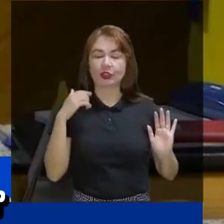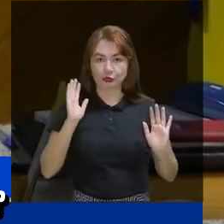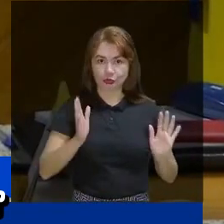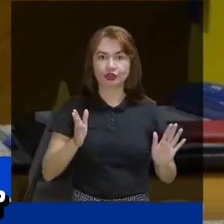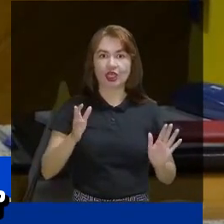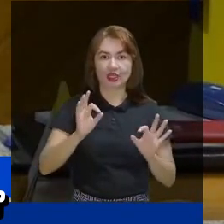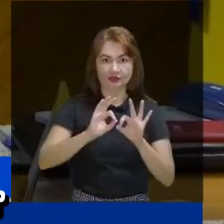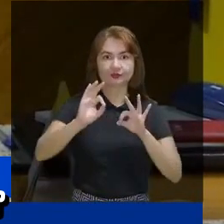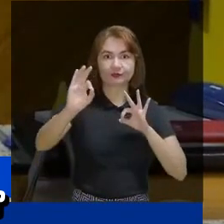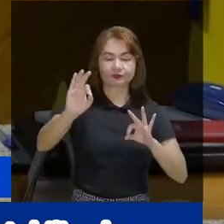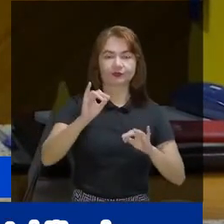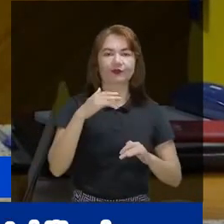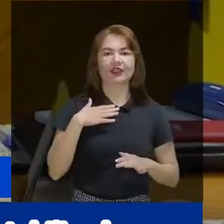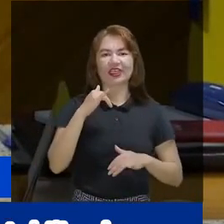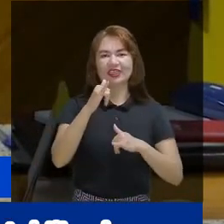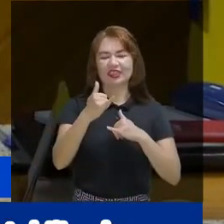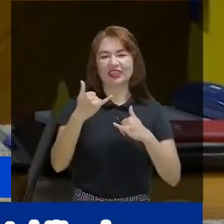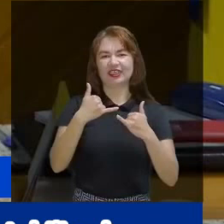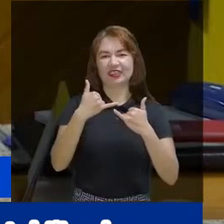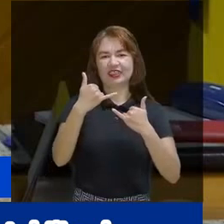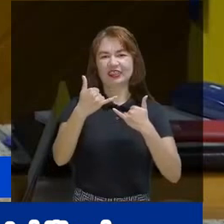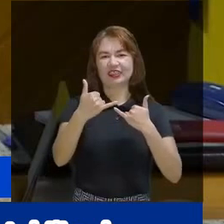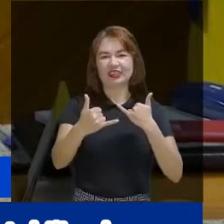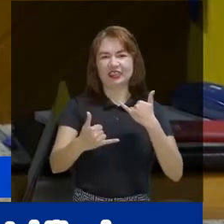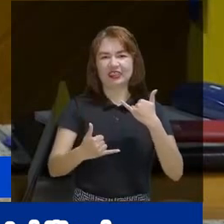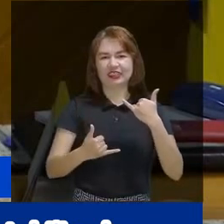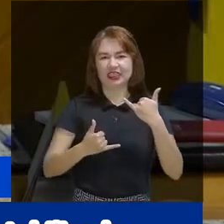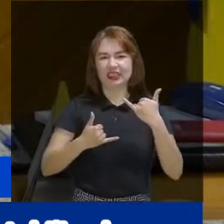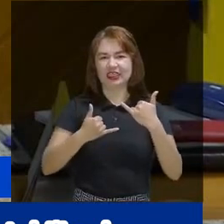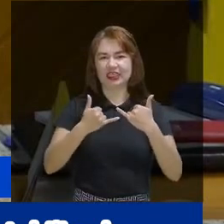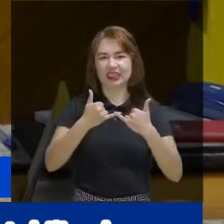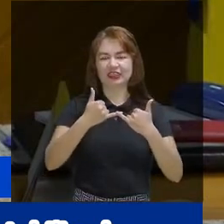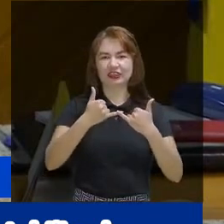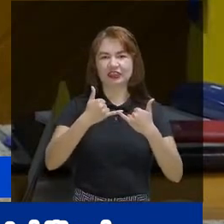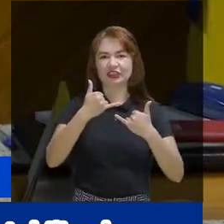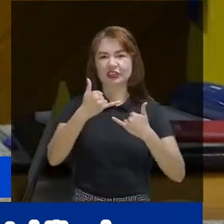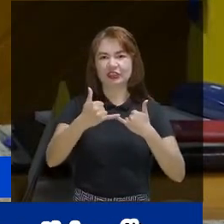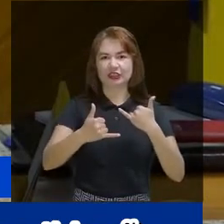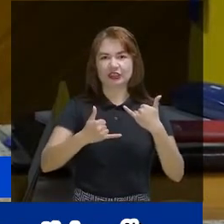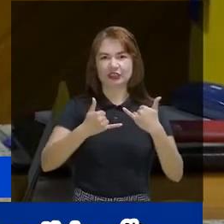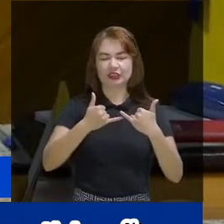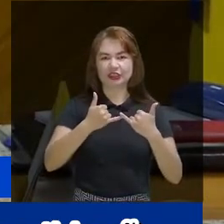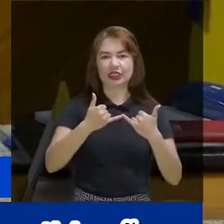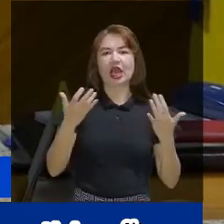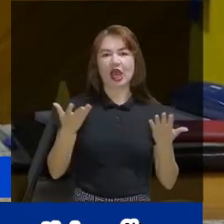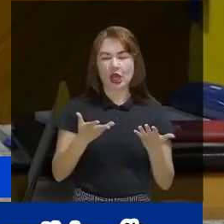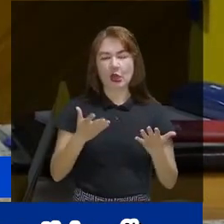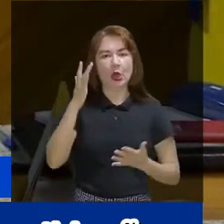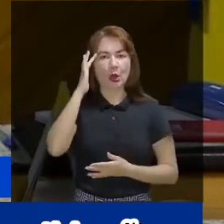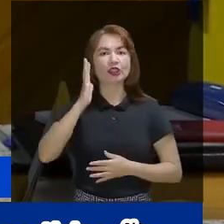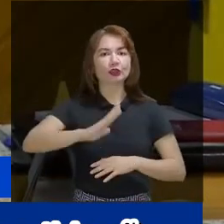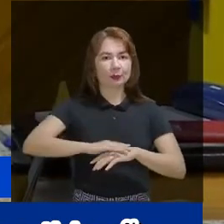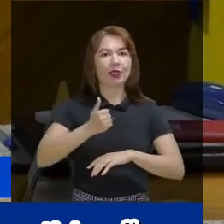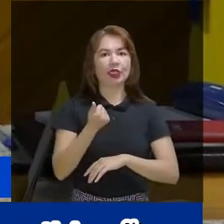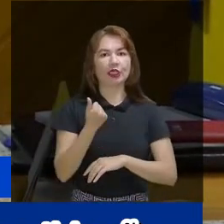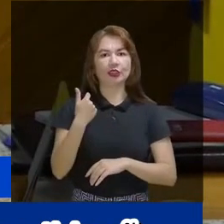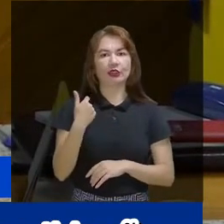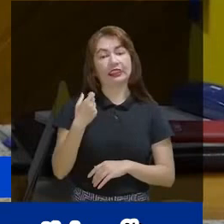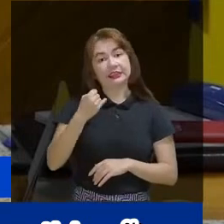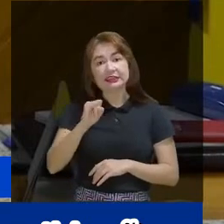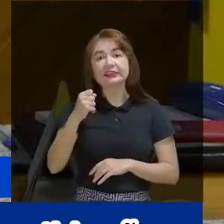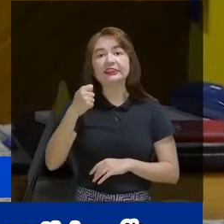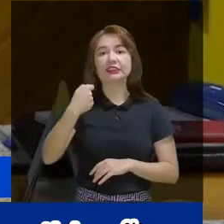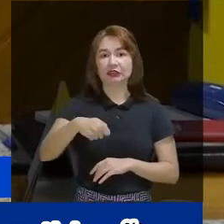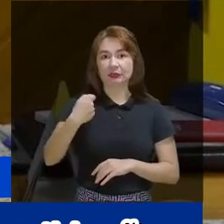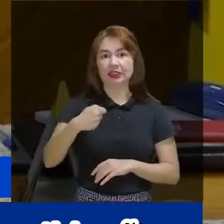sala. A minha internet não estava boa, mas agora eu espero que ela esteja estabilizada. Estou à disposição para, quando for